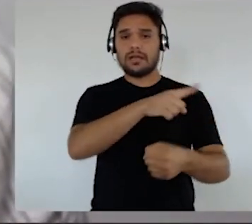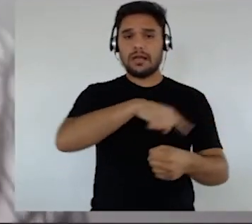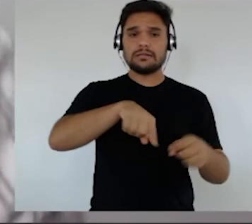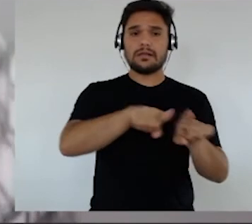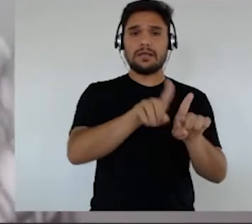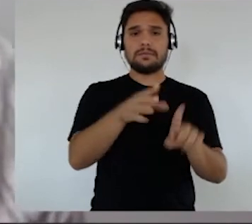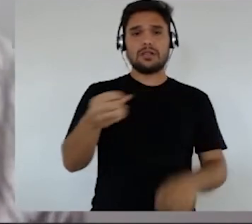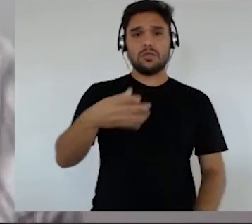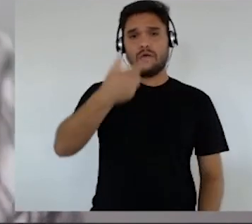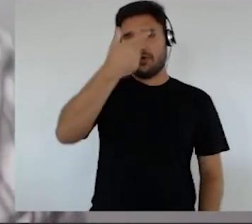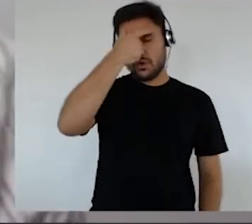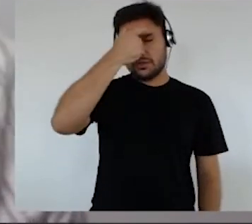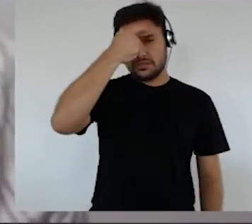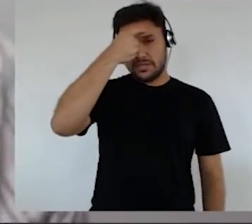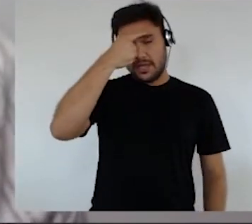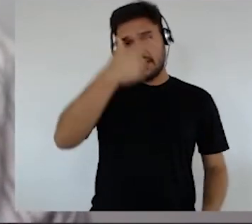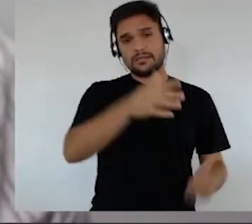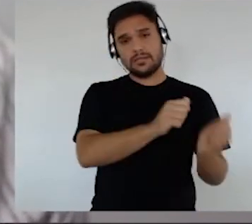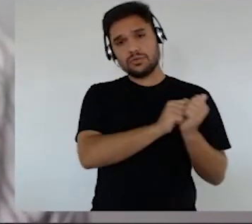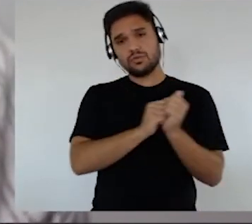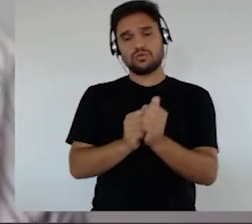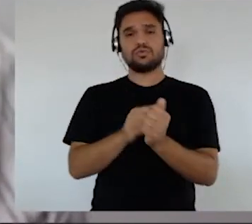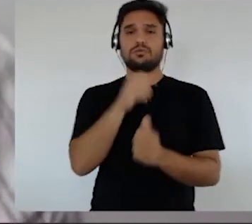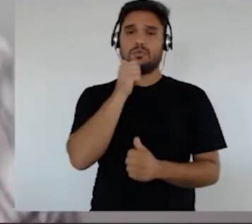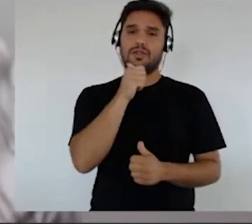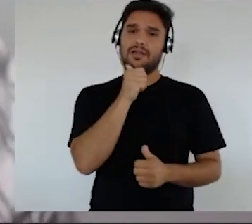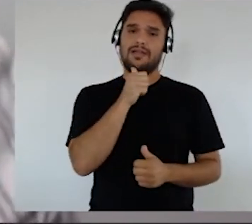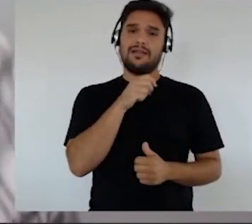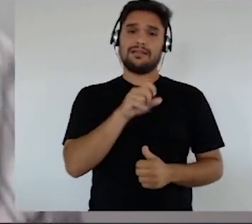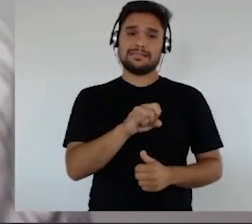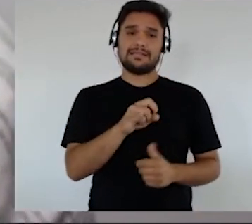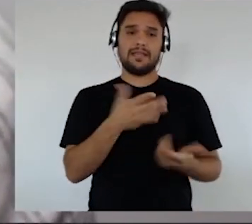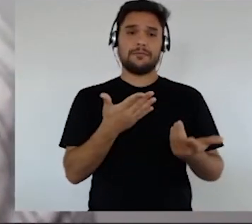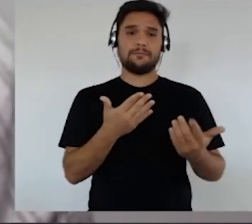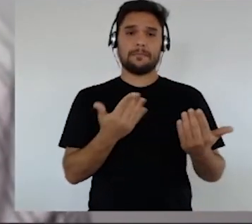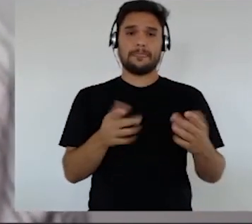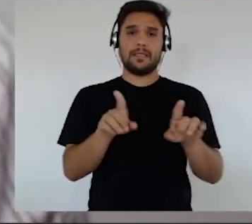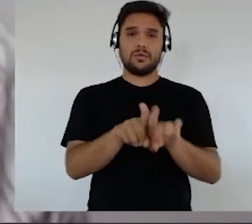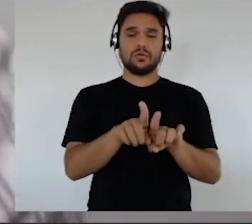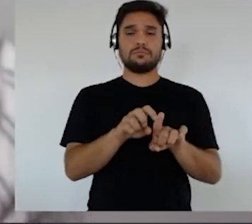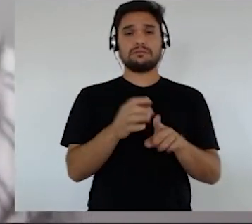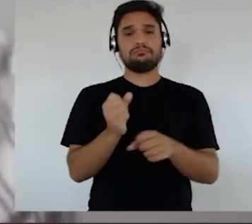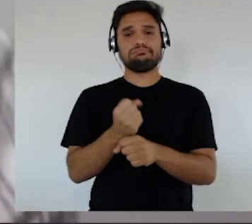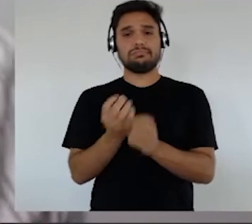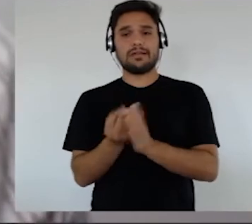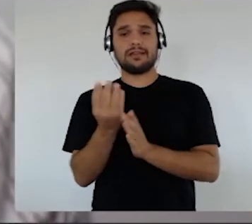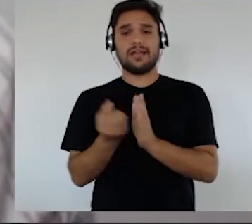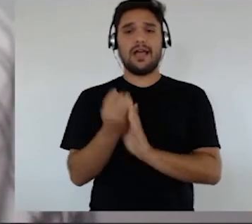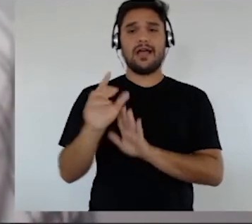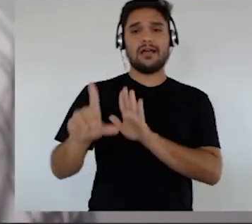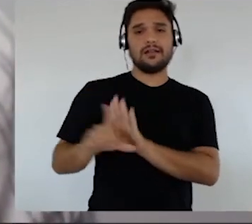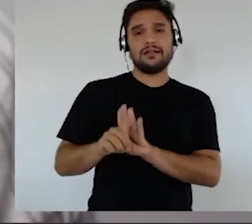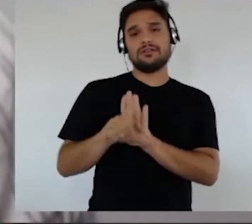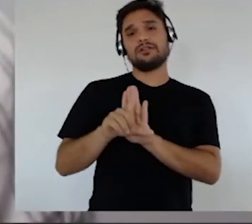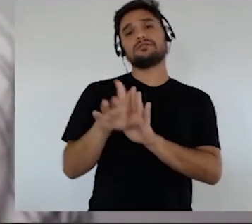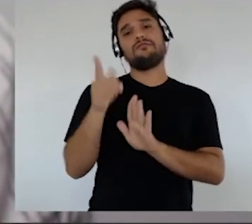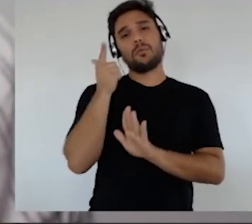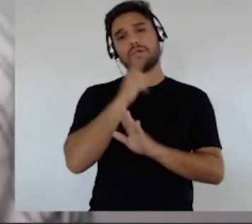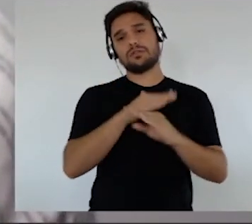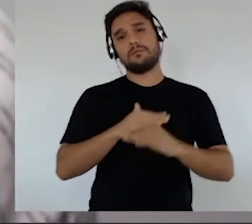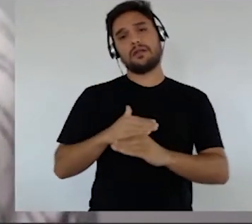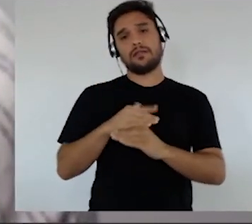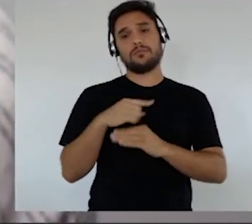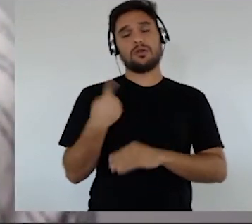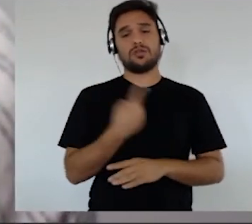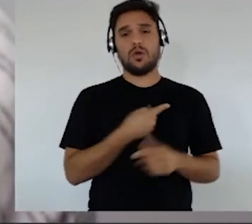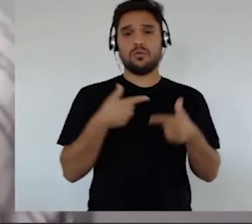conscientizar e tornarem nossos aliados, porque, ao contrário, nós teremos sim a construção de direitos, nós vamos conquistar a paridade, porque nós